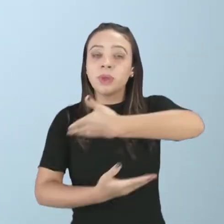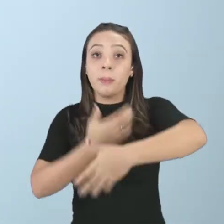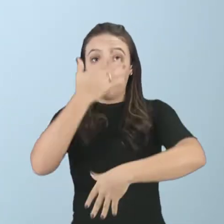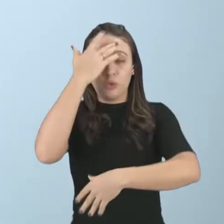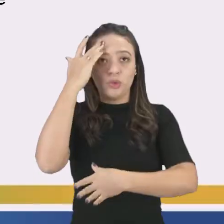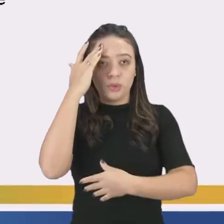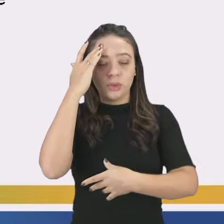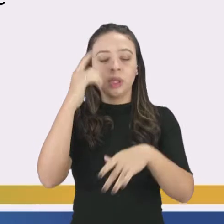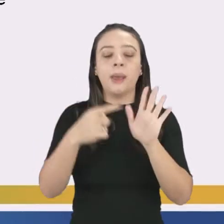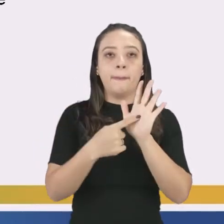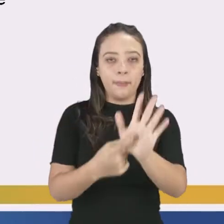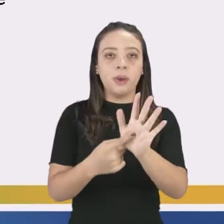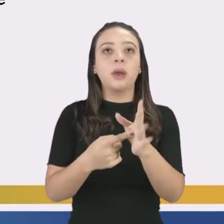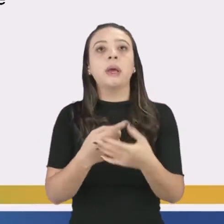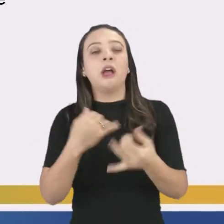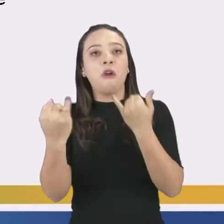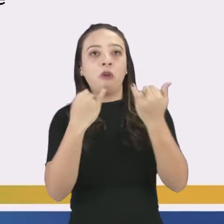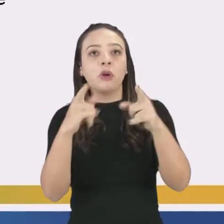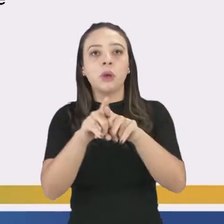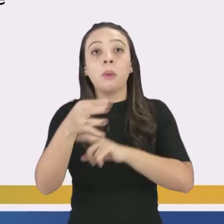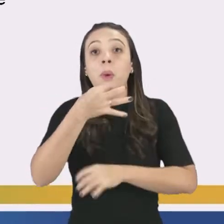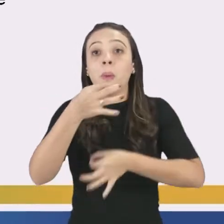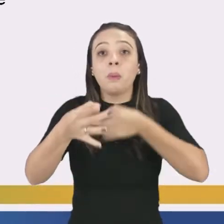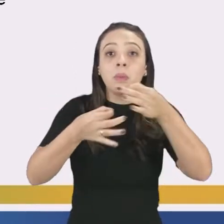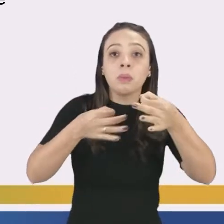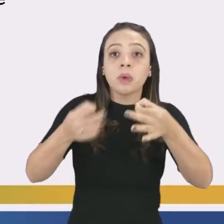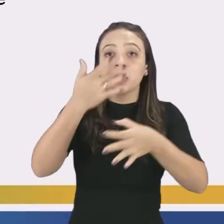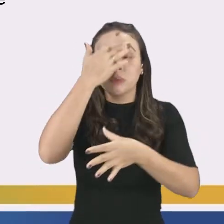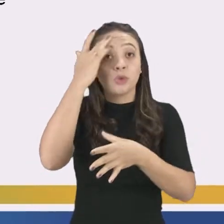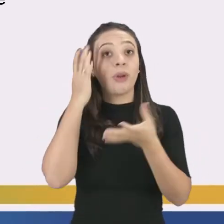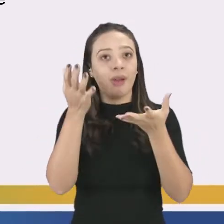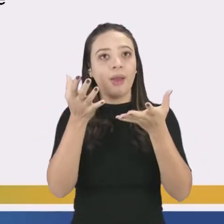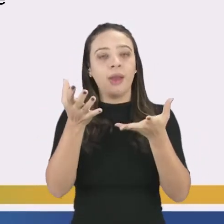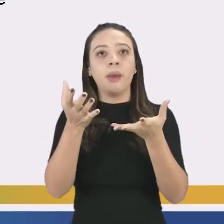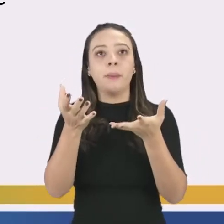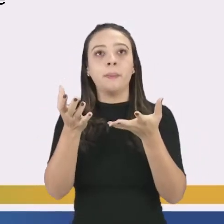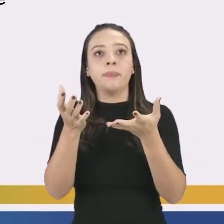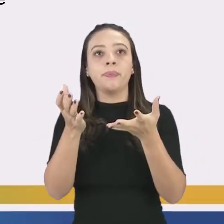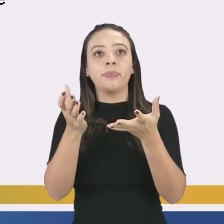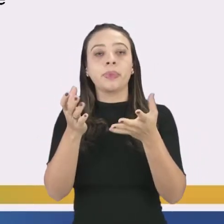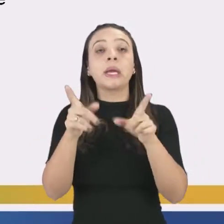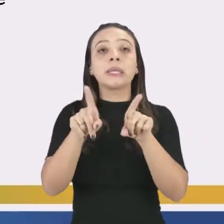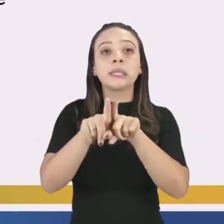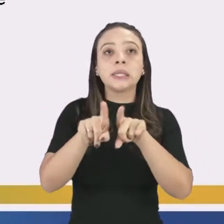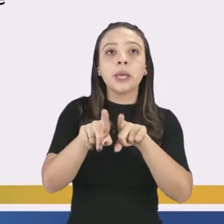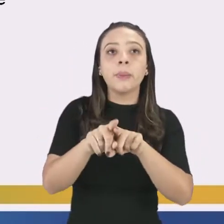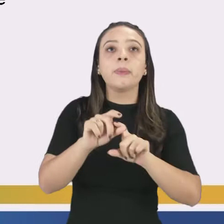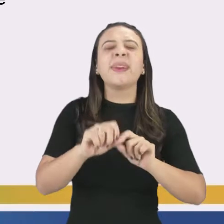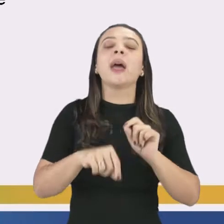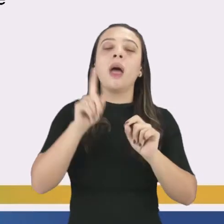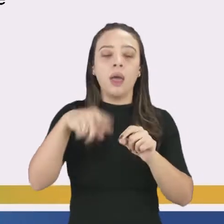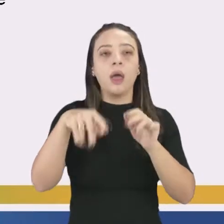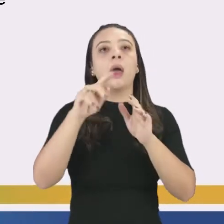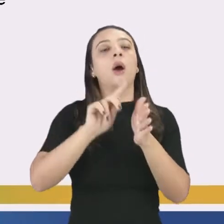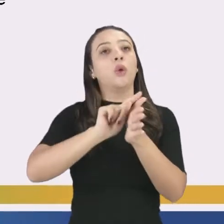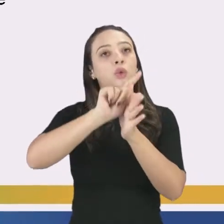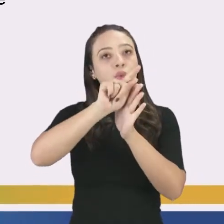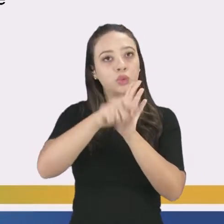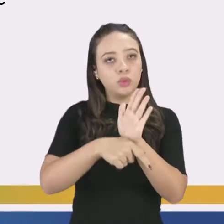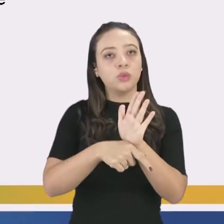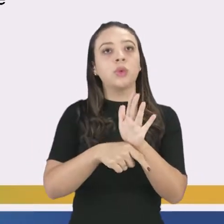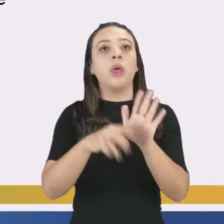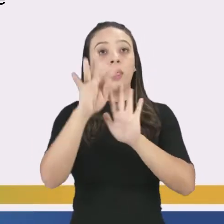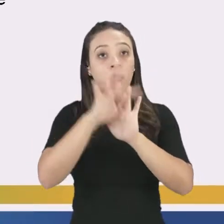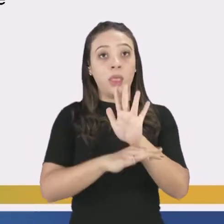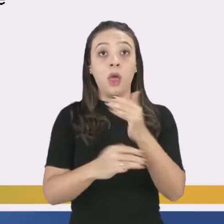apresenta informações ou opiniões sobre o assunto do interesse do público ao que se destina. Ele é tido como um gênero textual